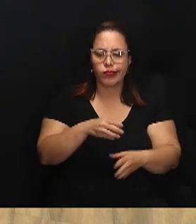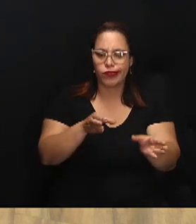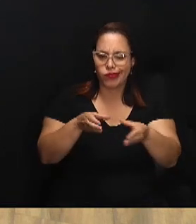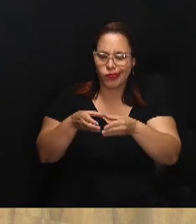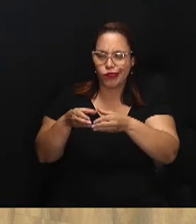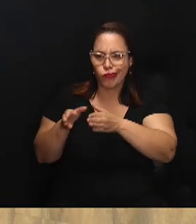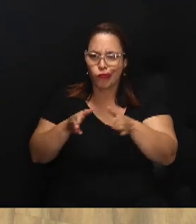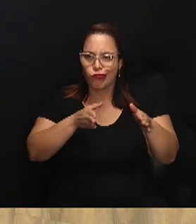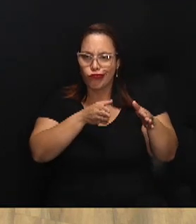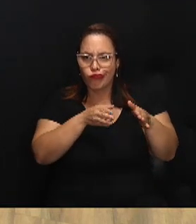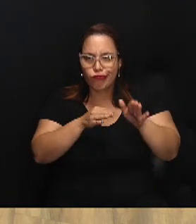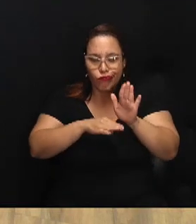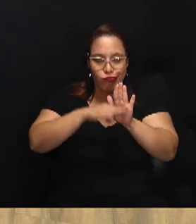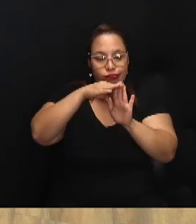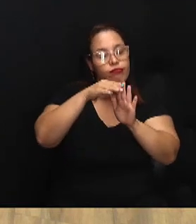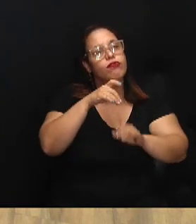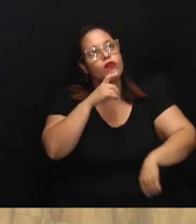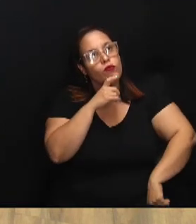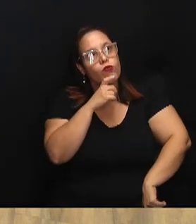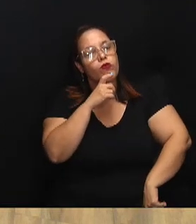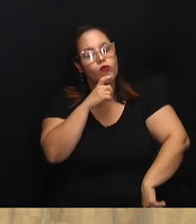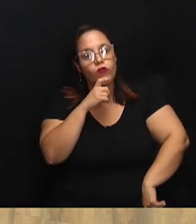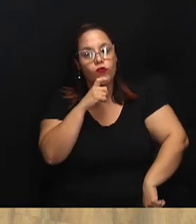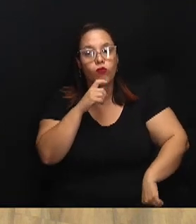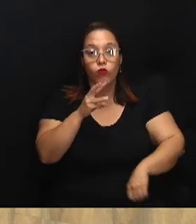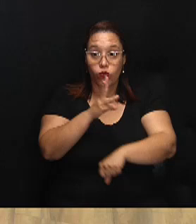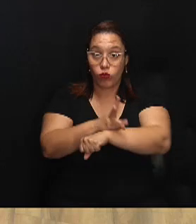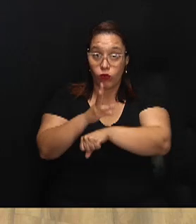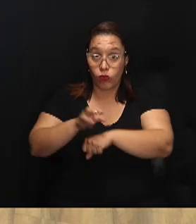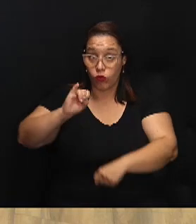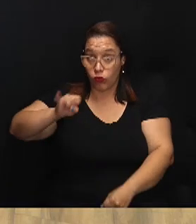alguns levantamentos. De acordo com o site